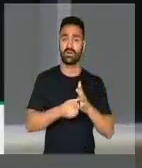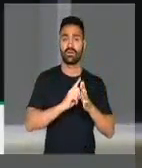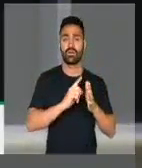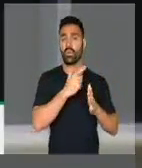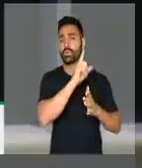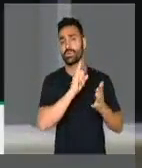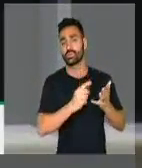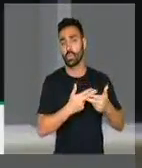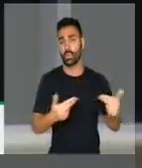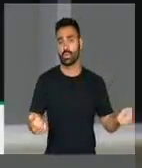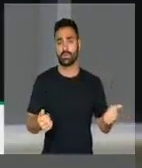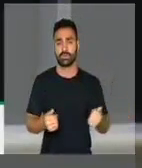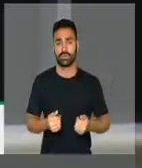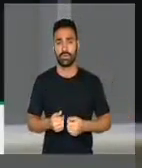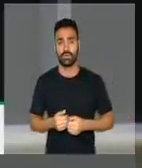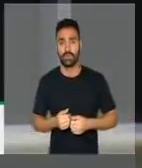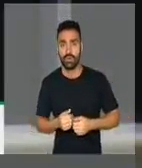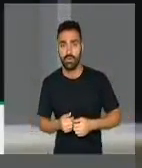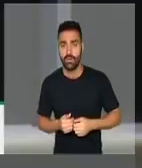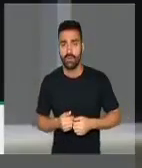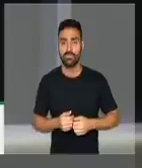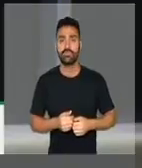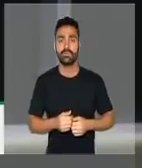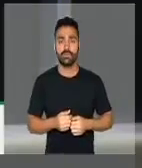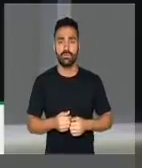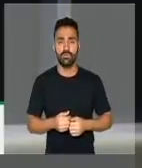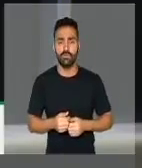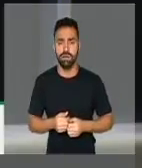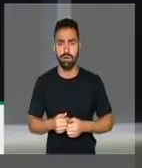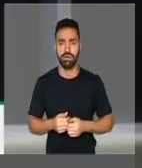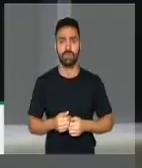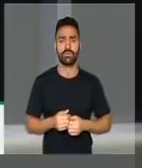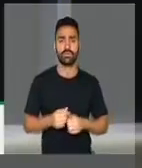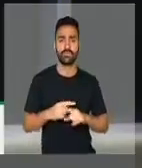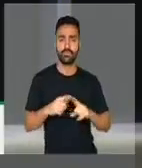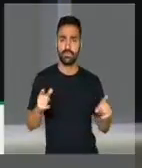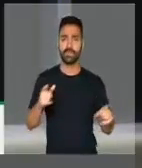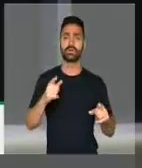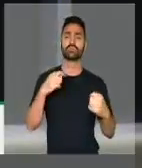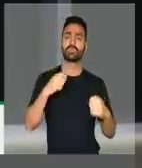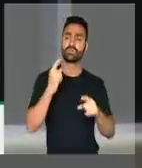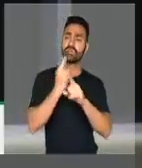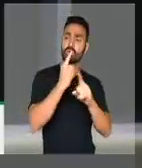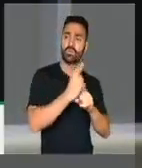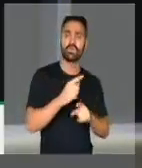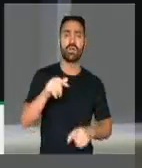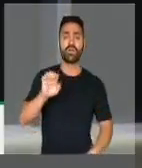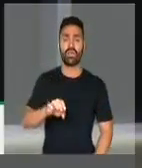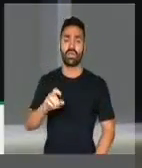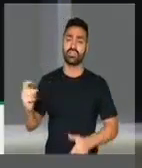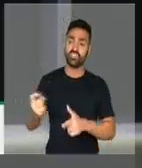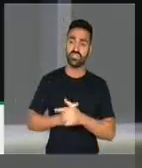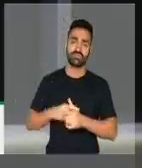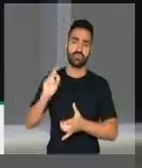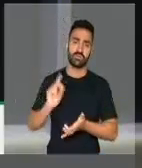cálculo atuarial, mas uma situação clara dos grandes devedores, a começar